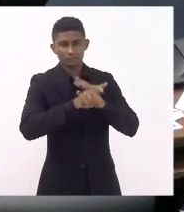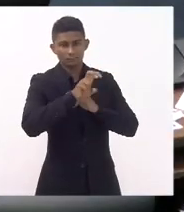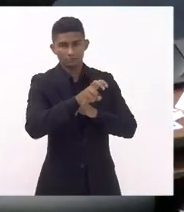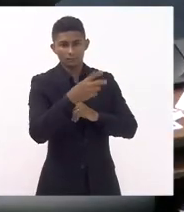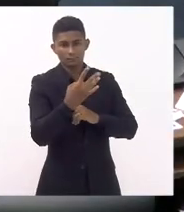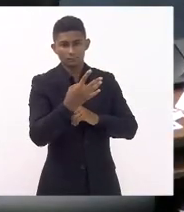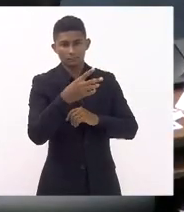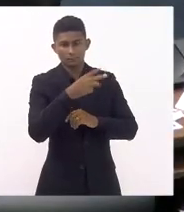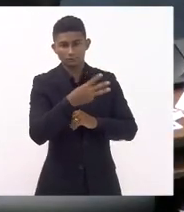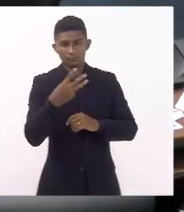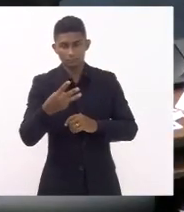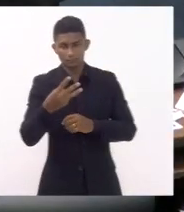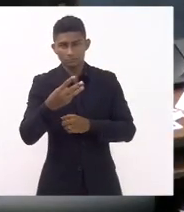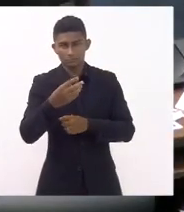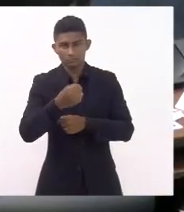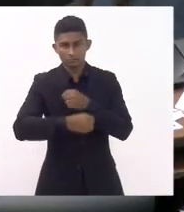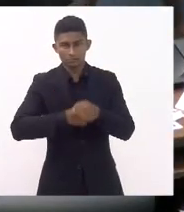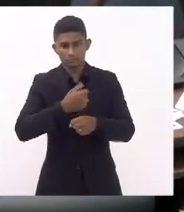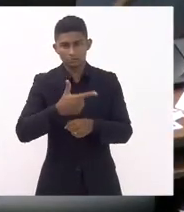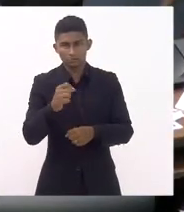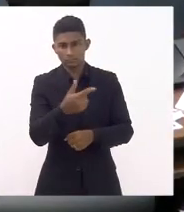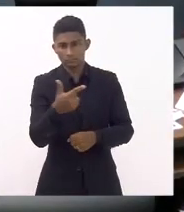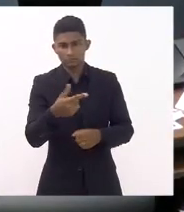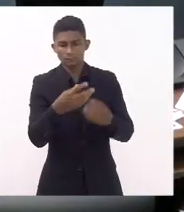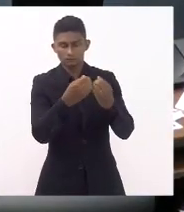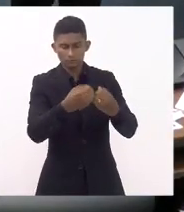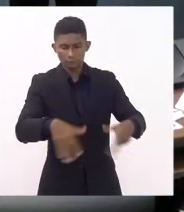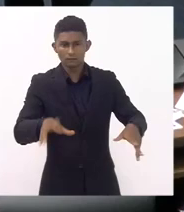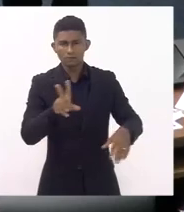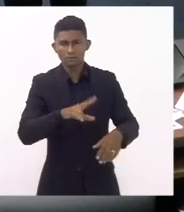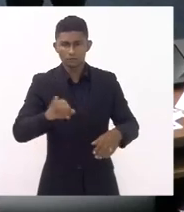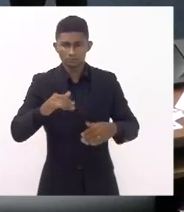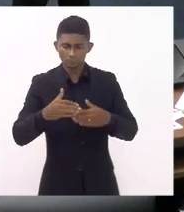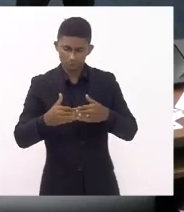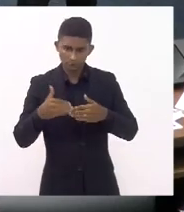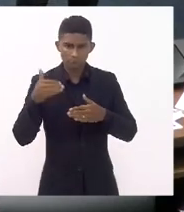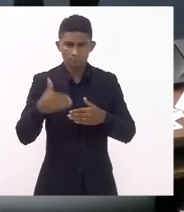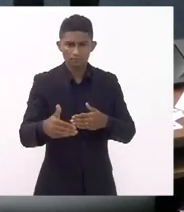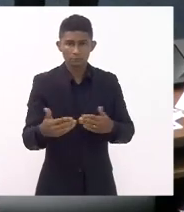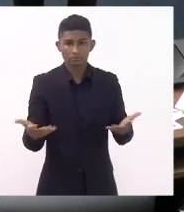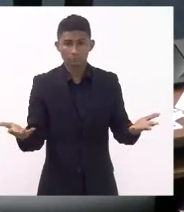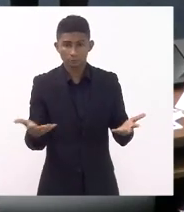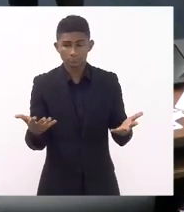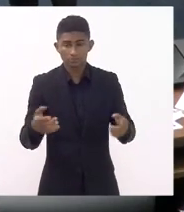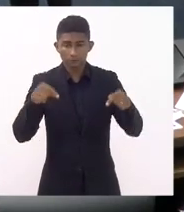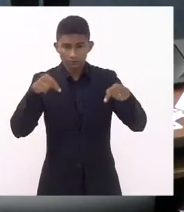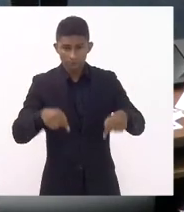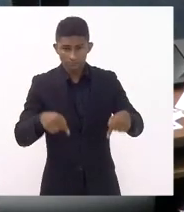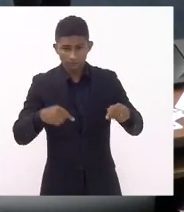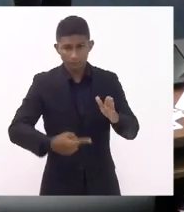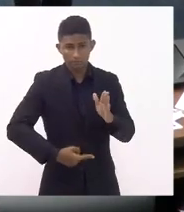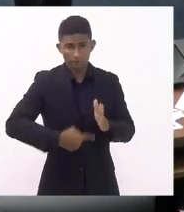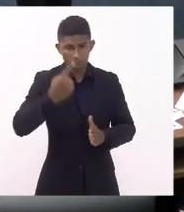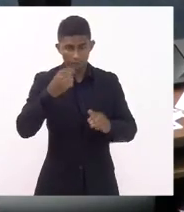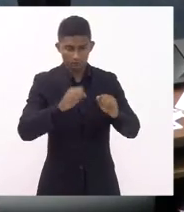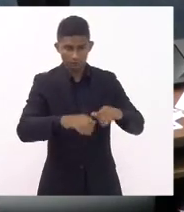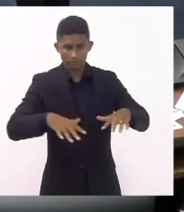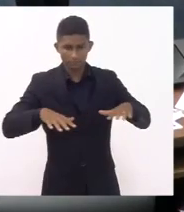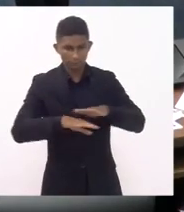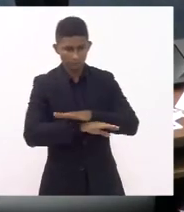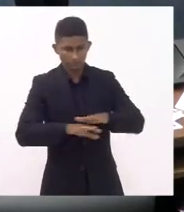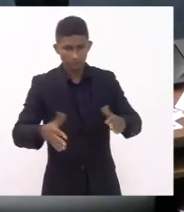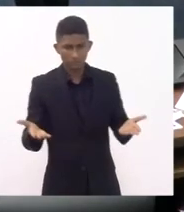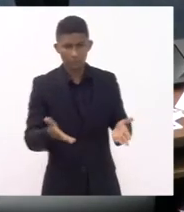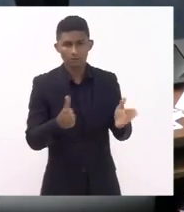543322 está prejudicado. Nós Exato. Vamos avançar na segunda sessão extraordinária. Então, nada mais a tratar na primeira sessão extraordinária do dia, mesmo está